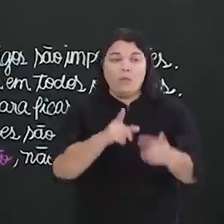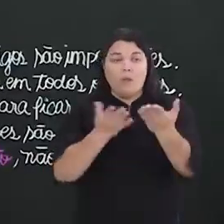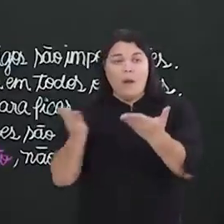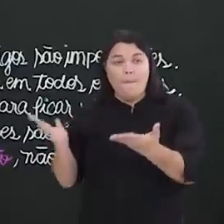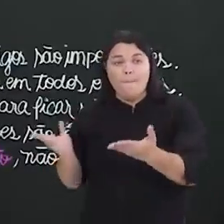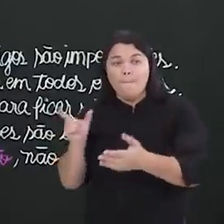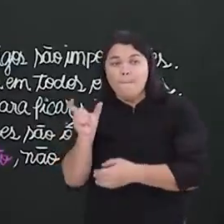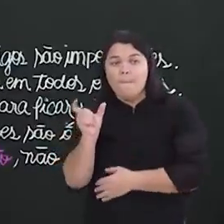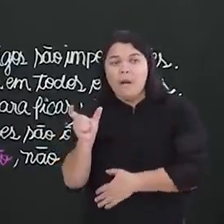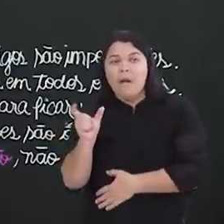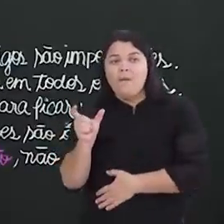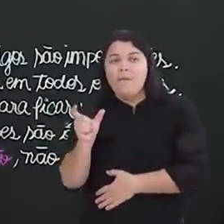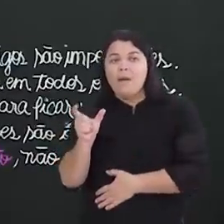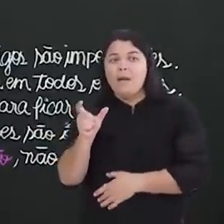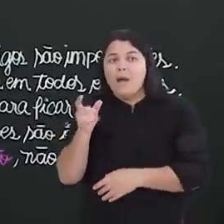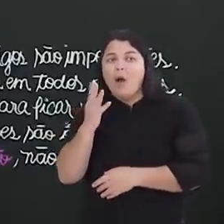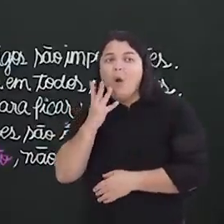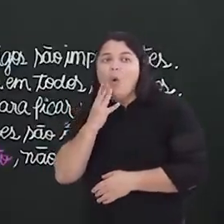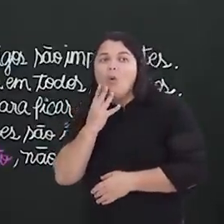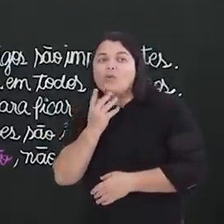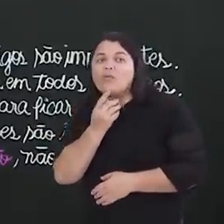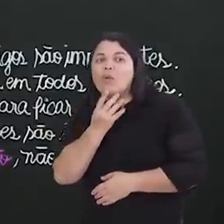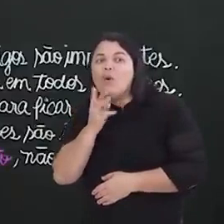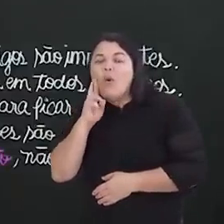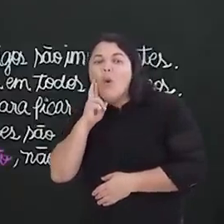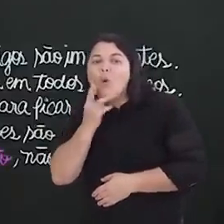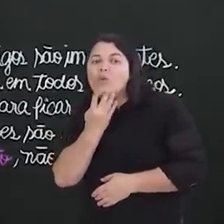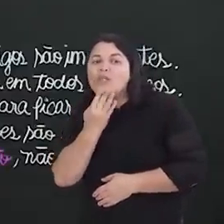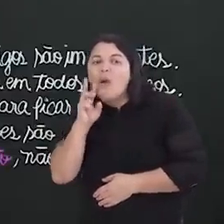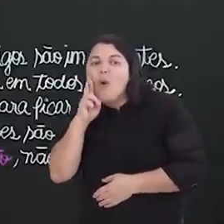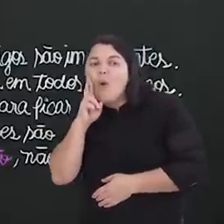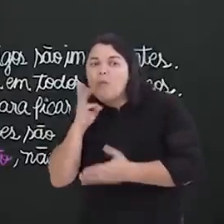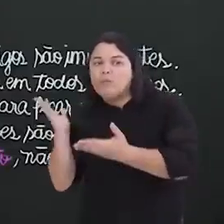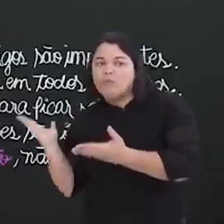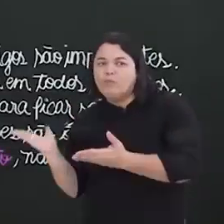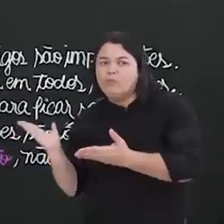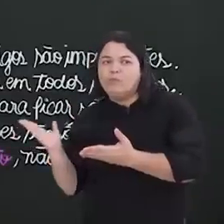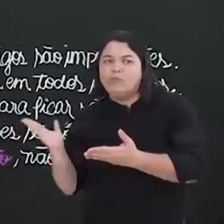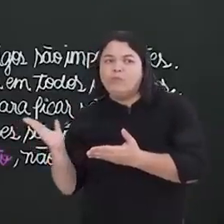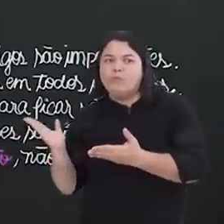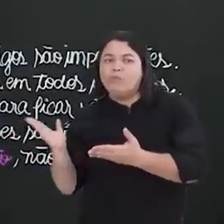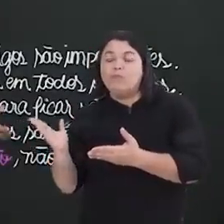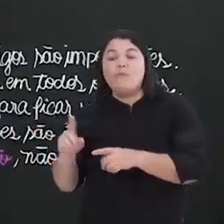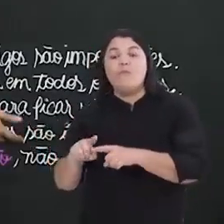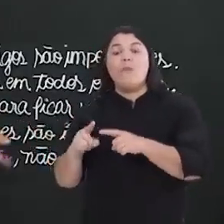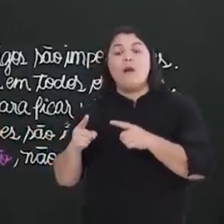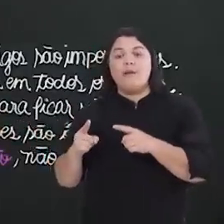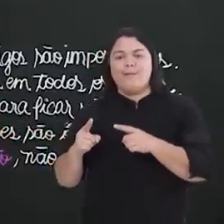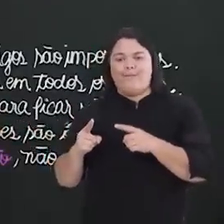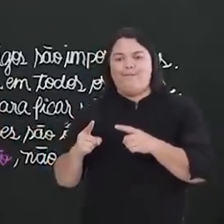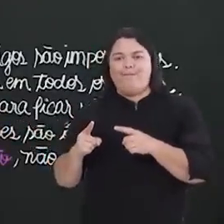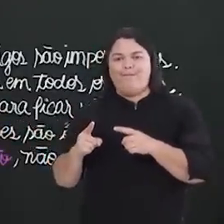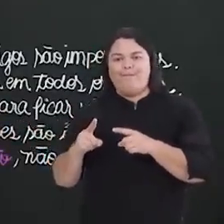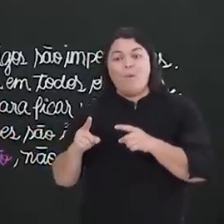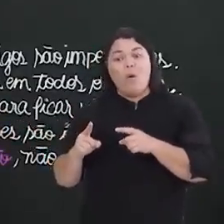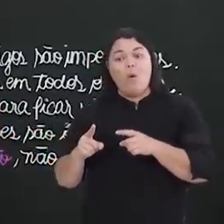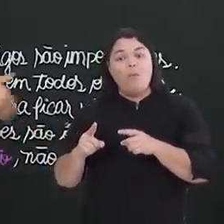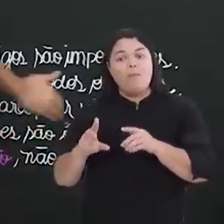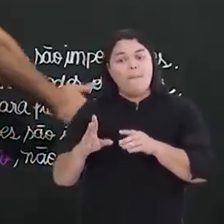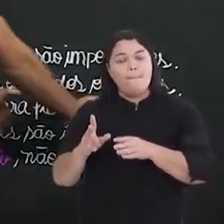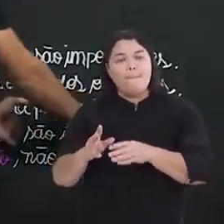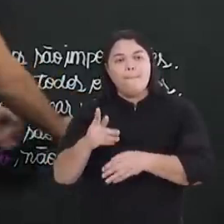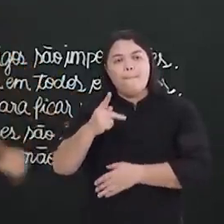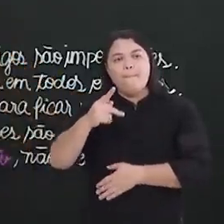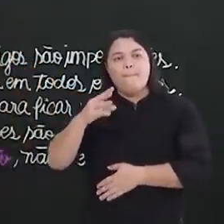com valor conclusivo. Perceba que a gente estabelece a relação, mas que as orações são sintaticamente